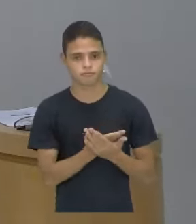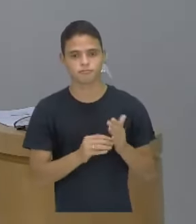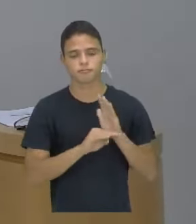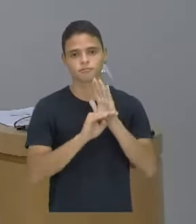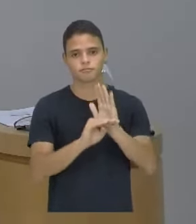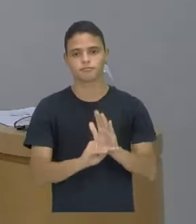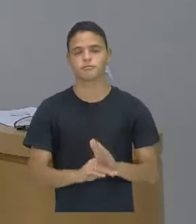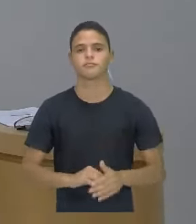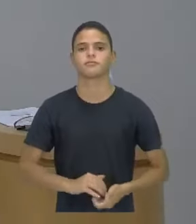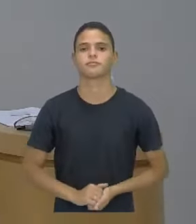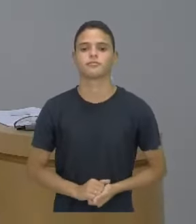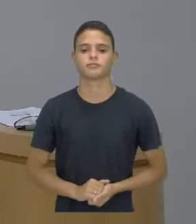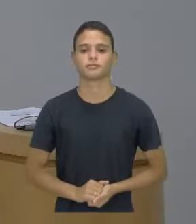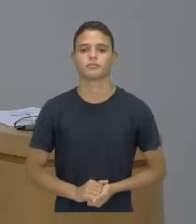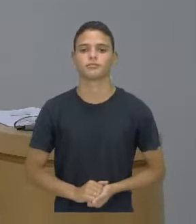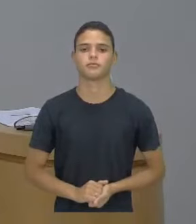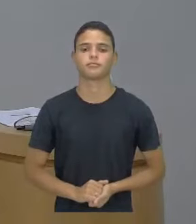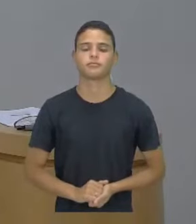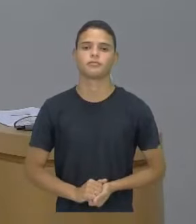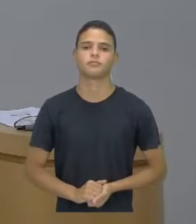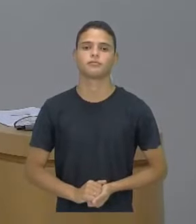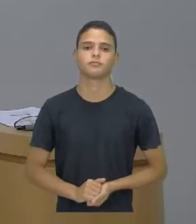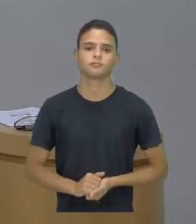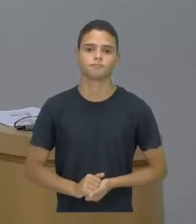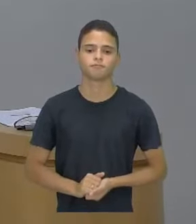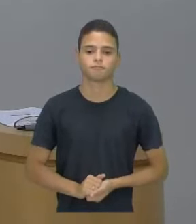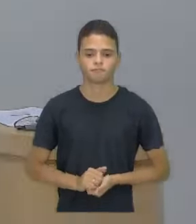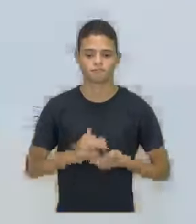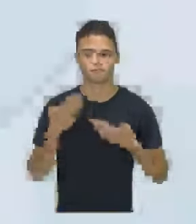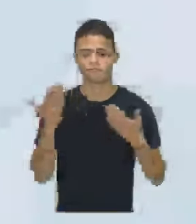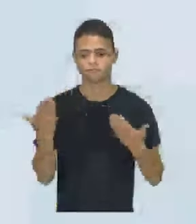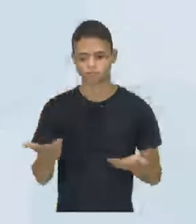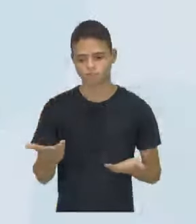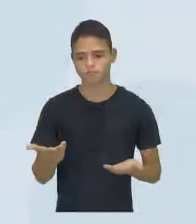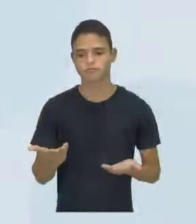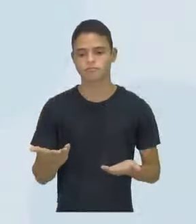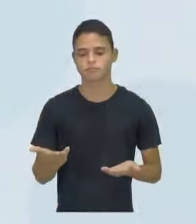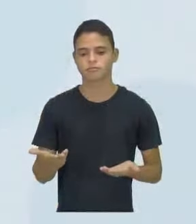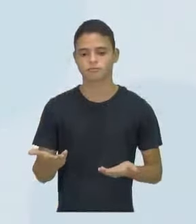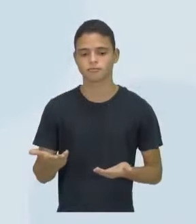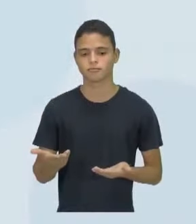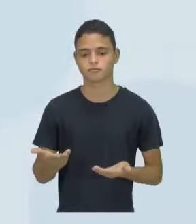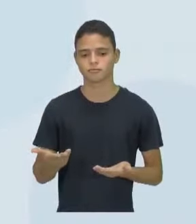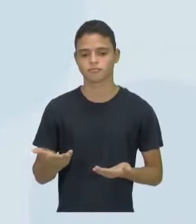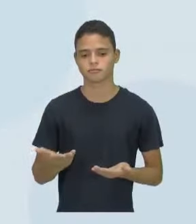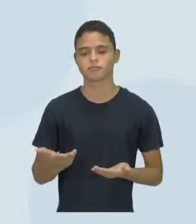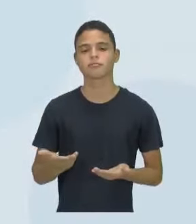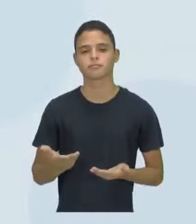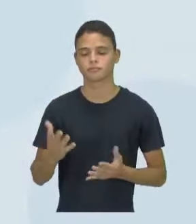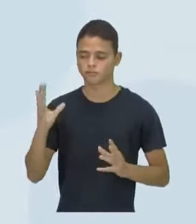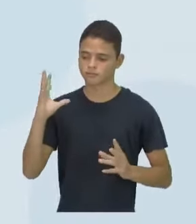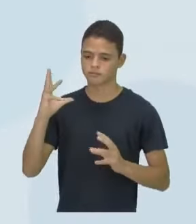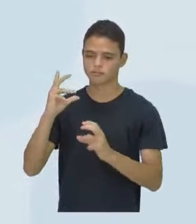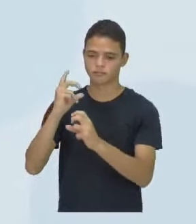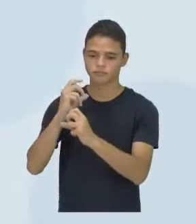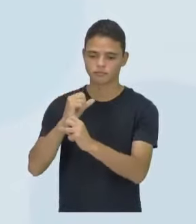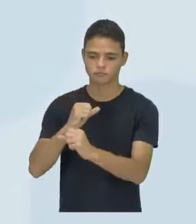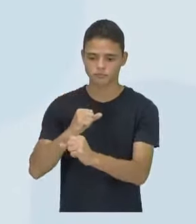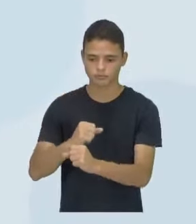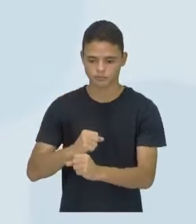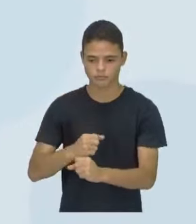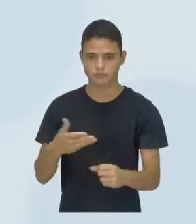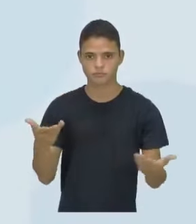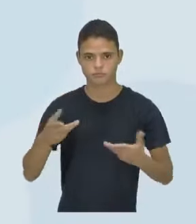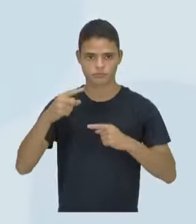hoje. Ok? Very good. Let's go on and see what happens as a review. Então, uma recapitulação aí da aula passada, nós tínhamos